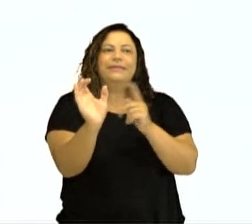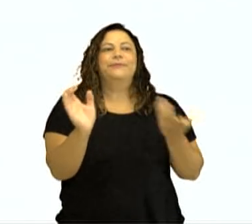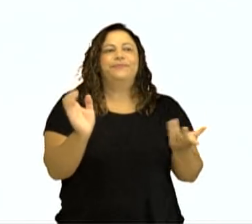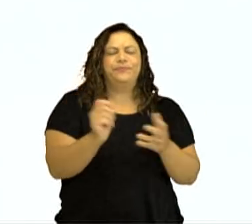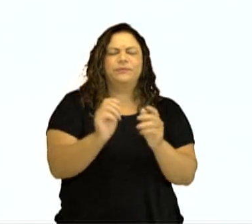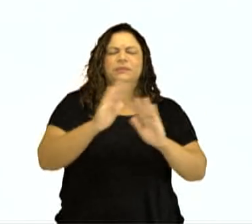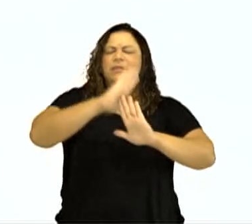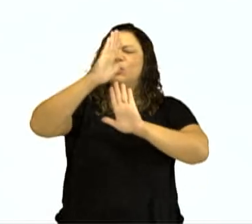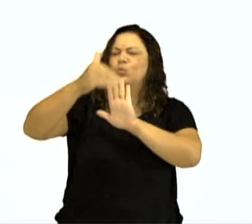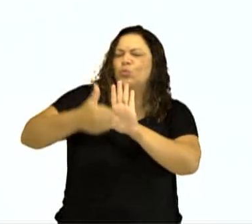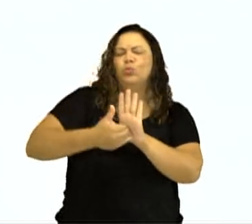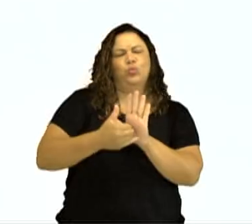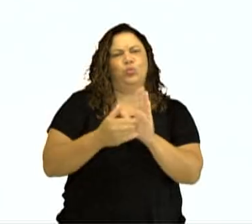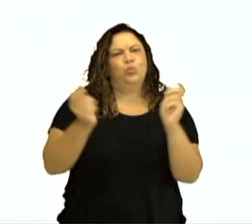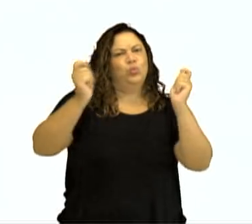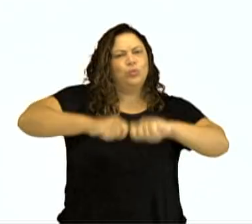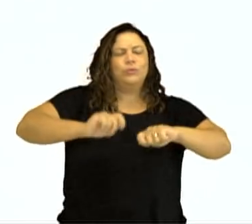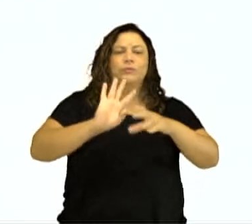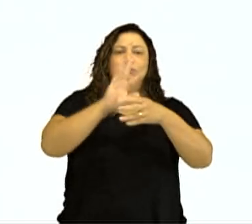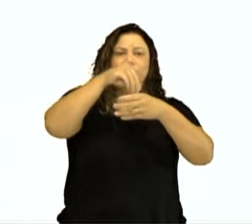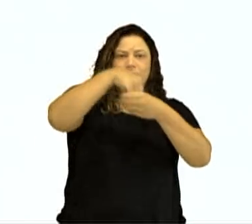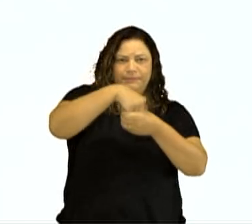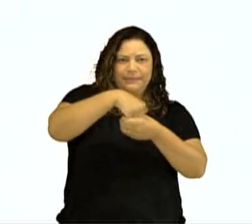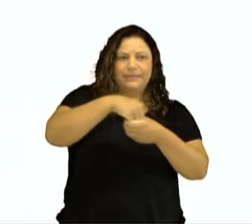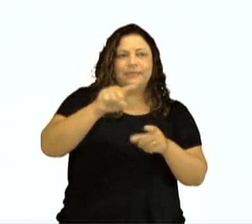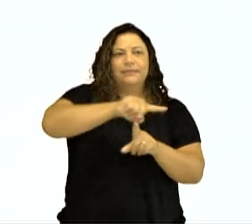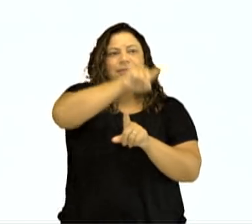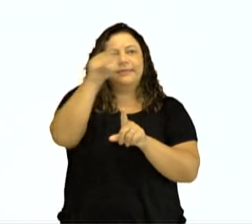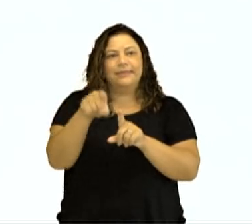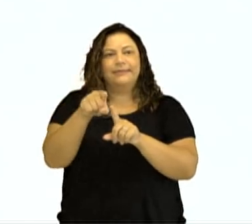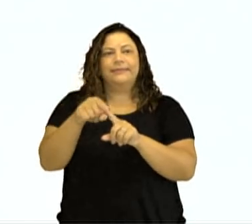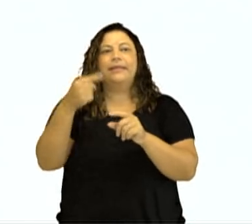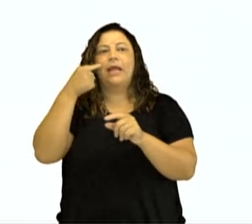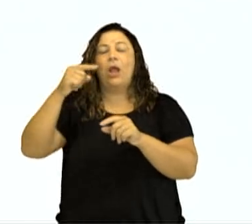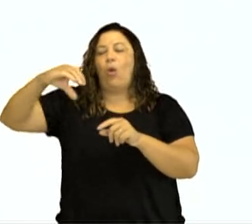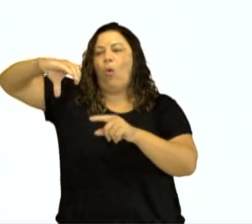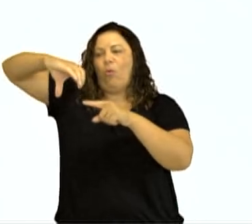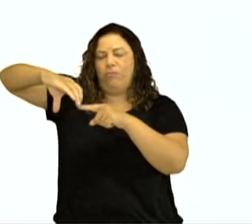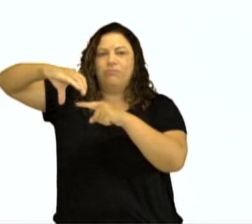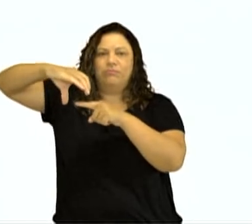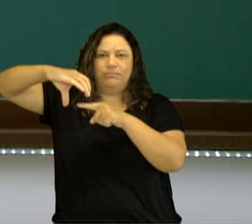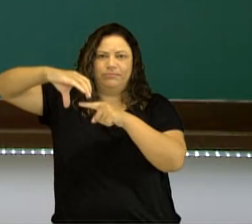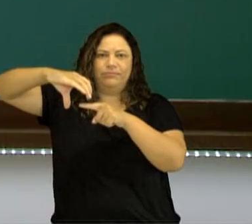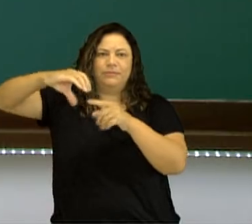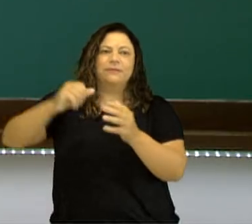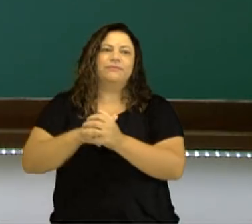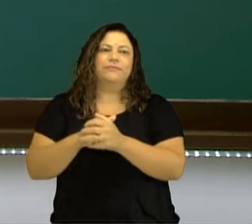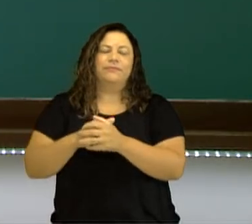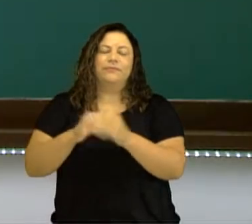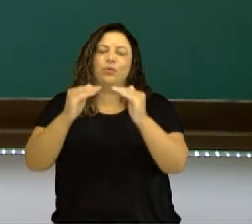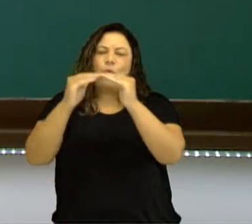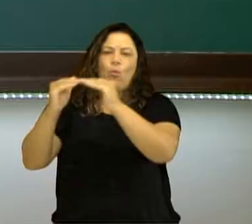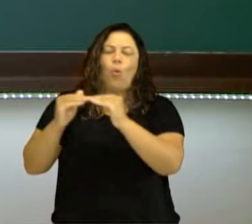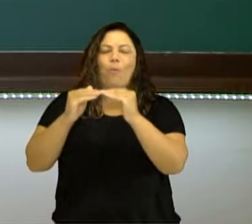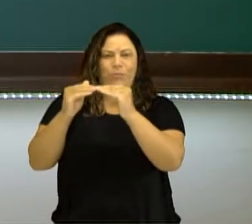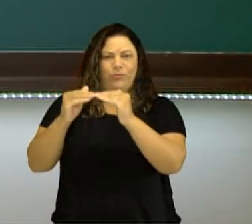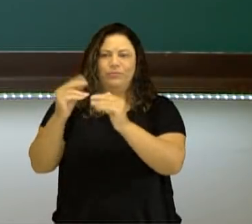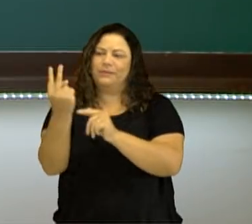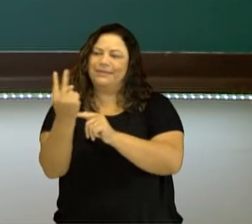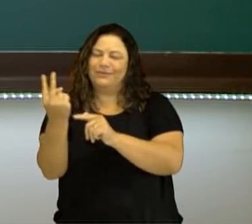pertencentes aos intervalos. E na interseção, considerar apenas os elementos comuns a dois intervalos.